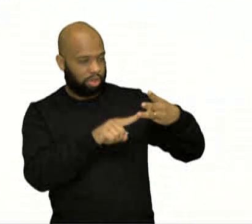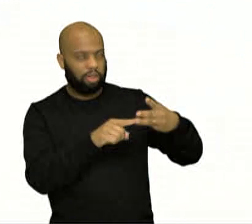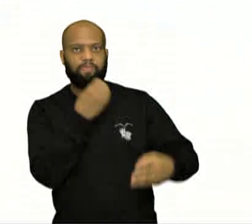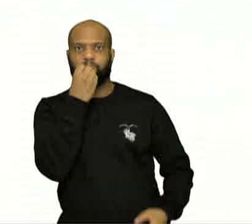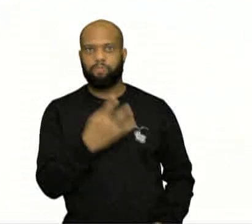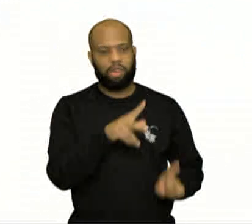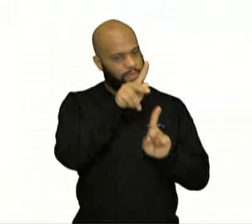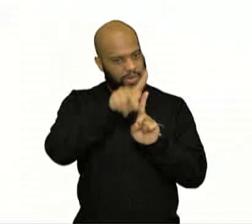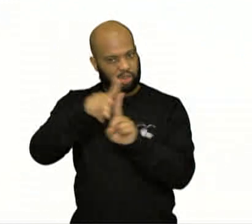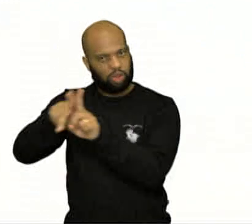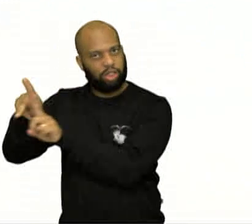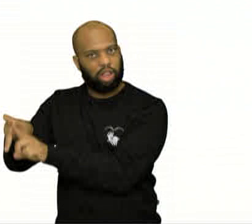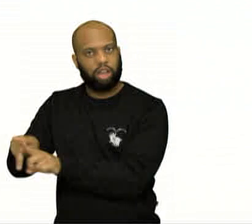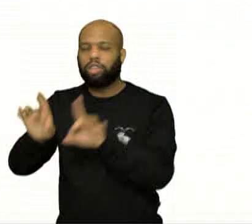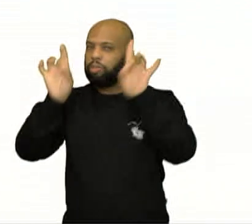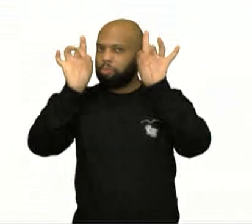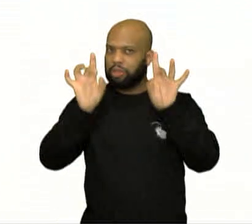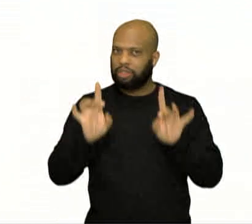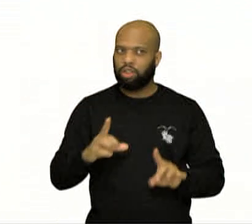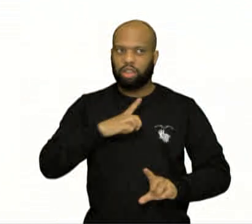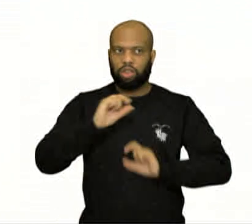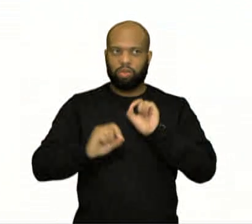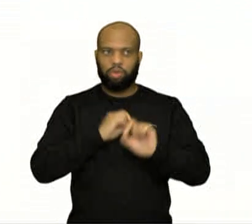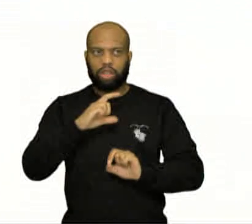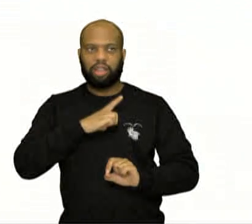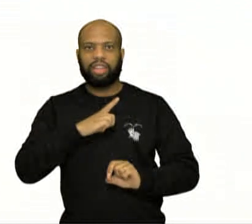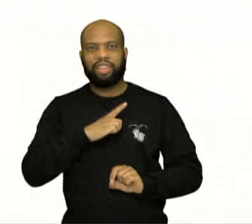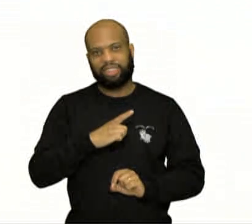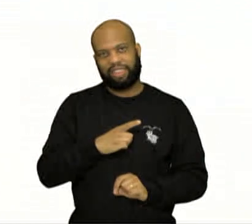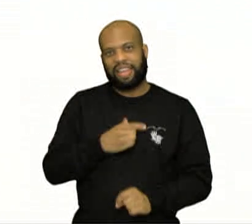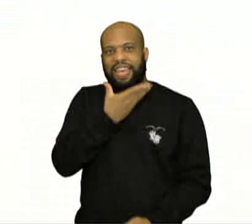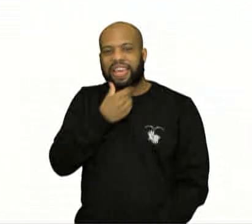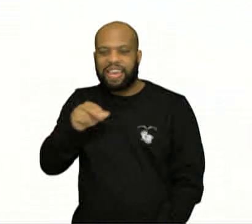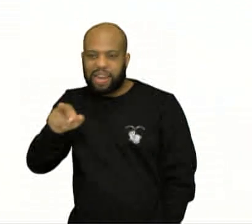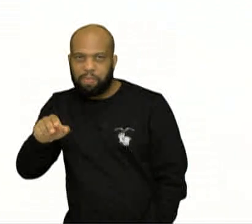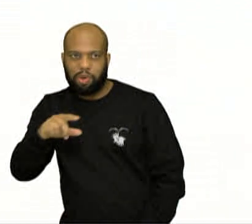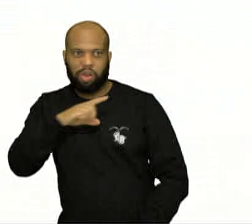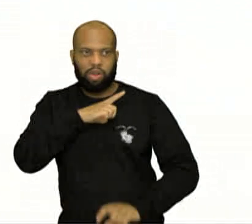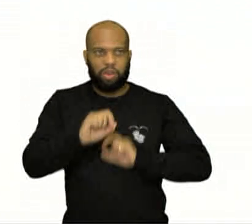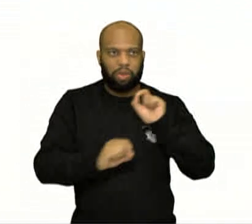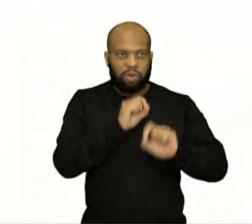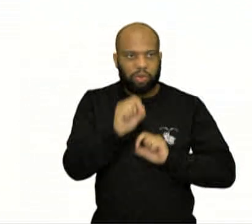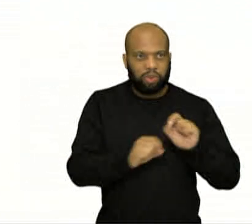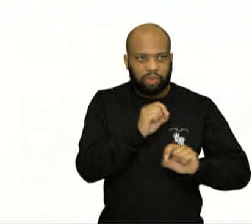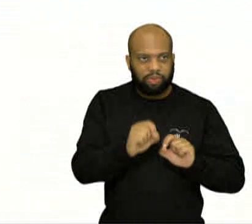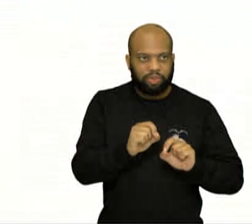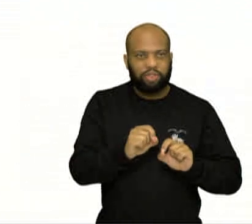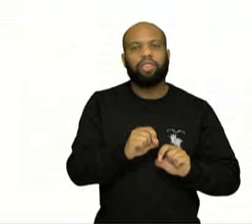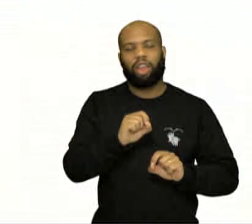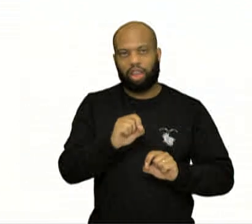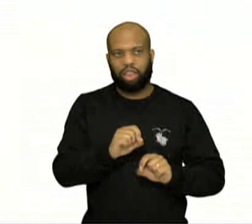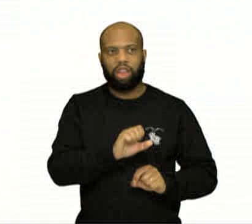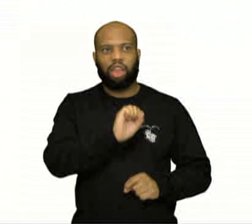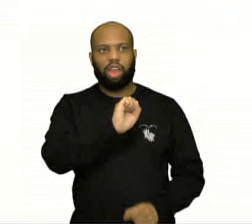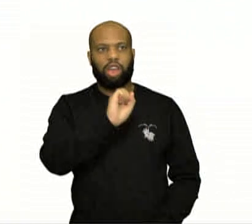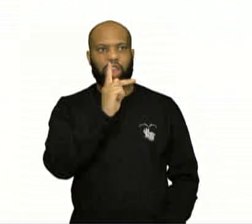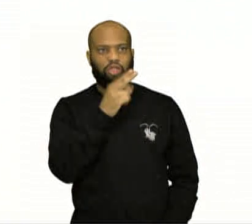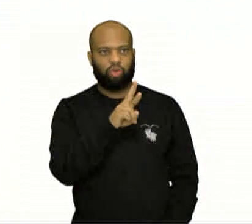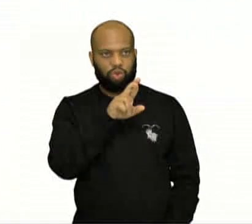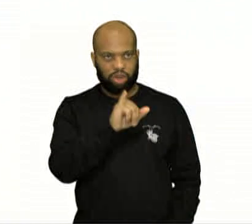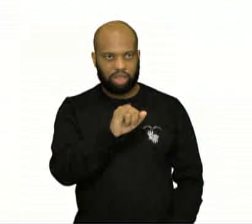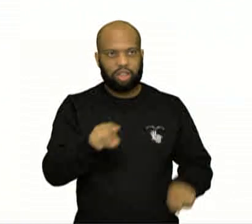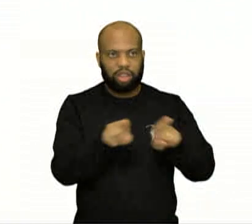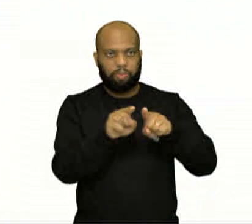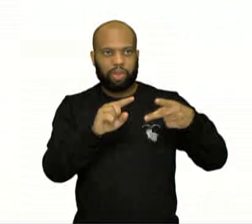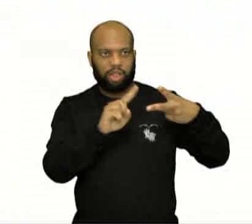personagens, especialmente na divertida dinâmica entre irmãos, envolvendo Shuri e T'Challa. No lado masculino, além da